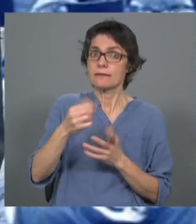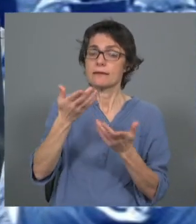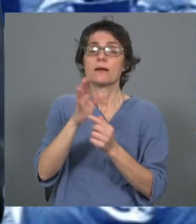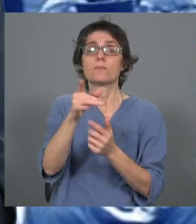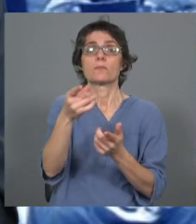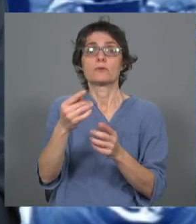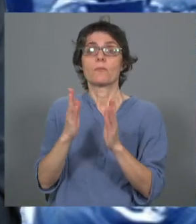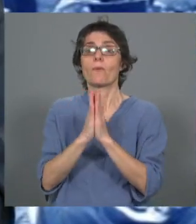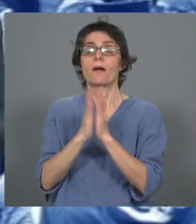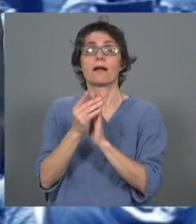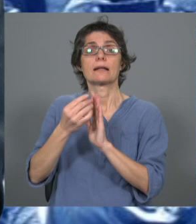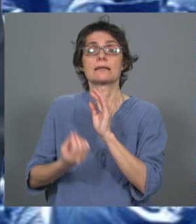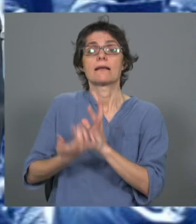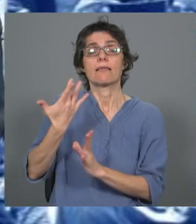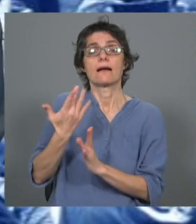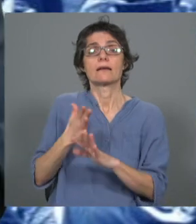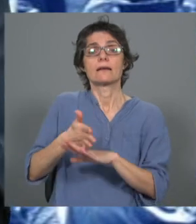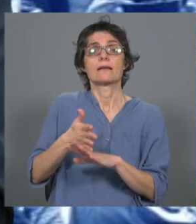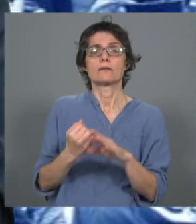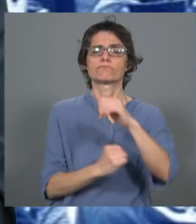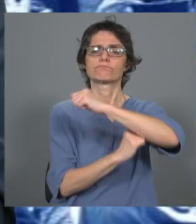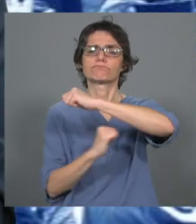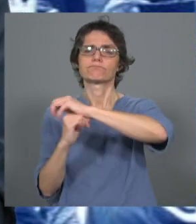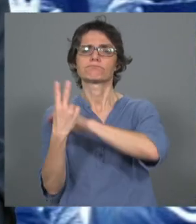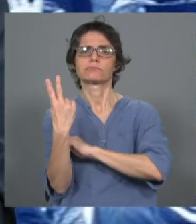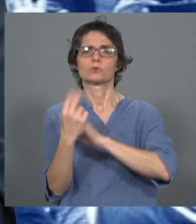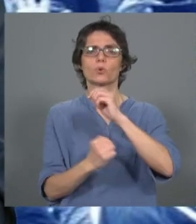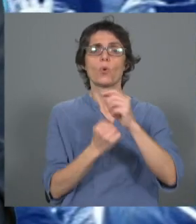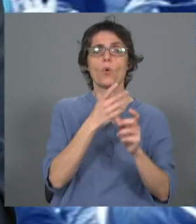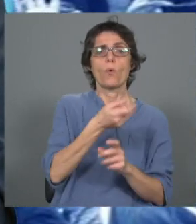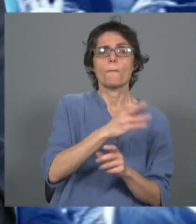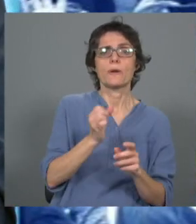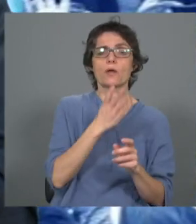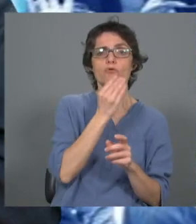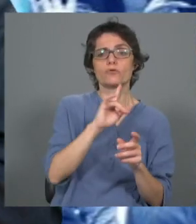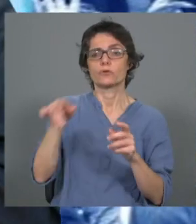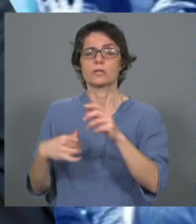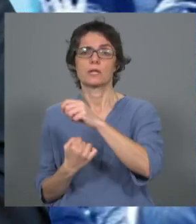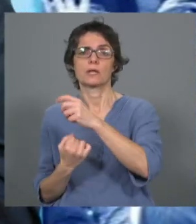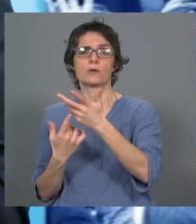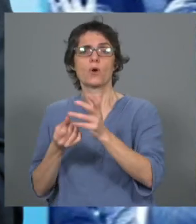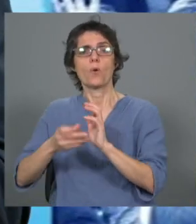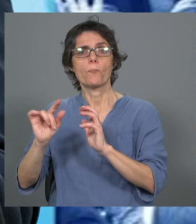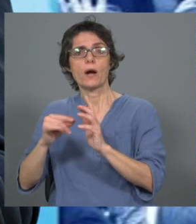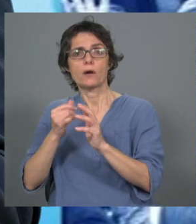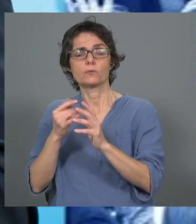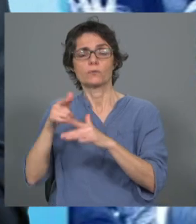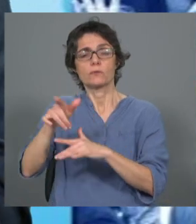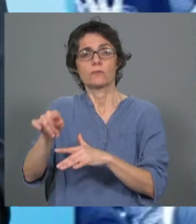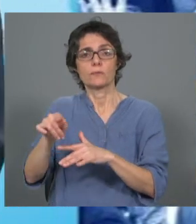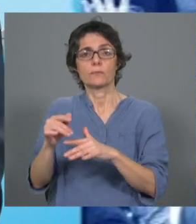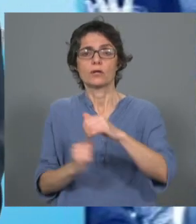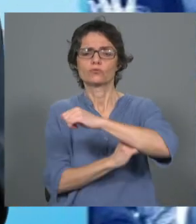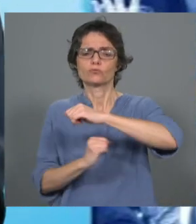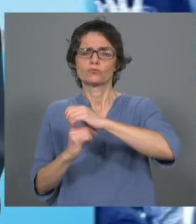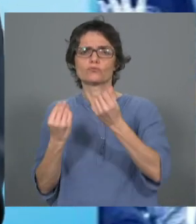destes dois grandes pilares, de Pedro no meio dos judeus, Paulo no meio dos gentios, ou seja, esta Igreja que se expande, até